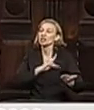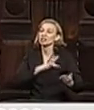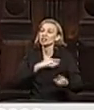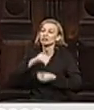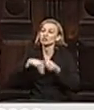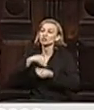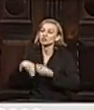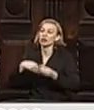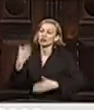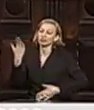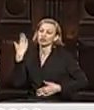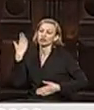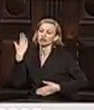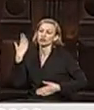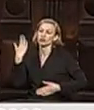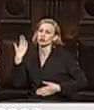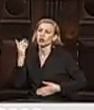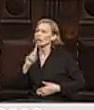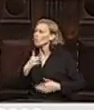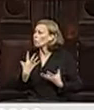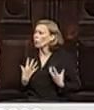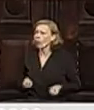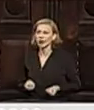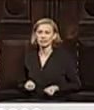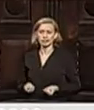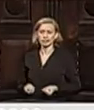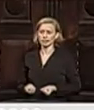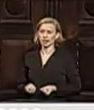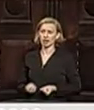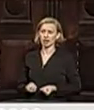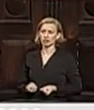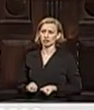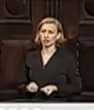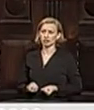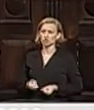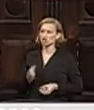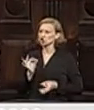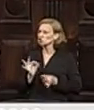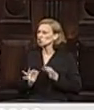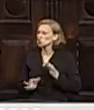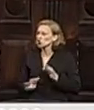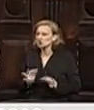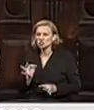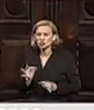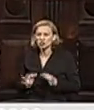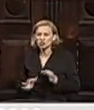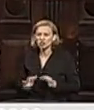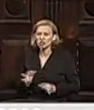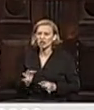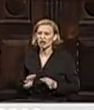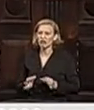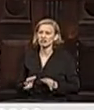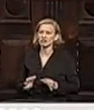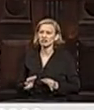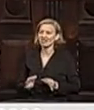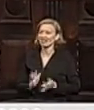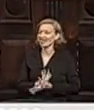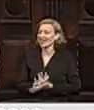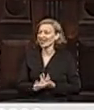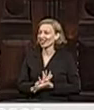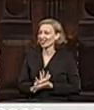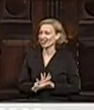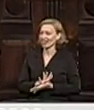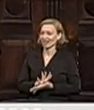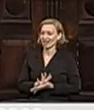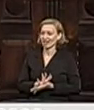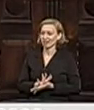organizado. Não é aceitável, sob nenhuma justificativa, qualquer outro curso de ação.